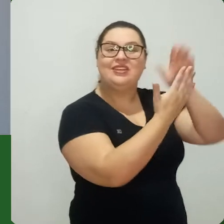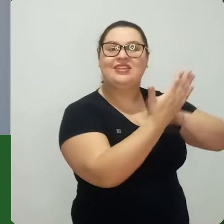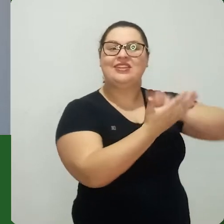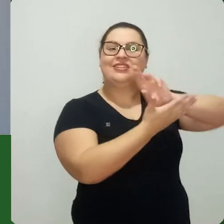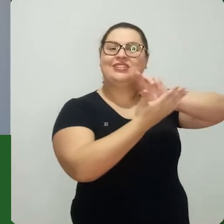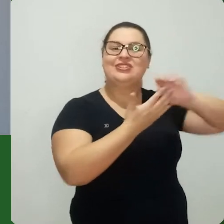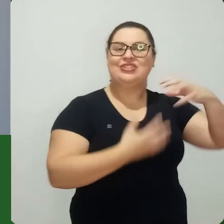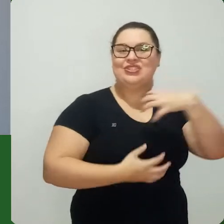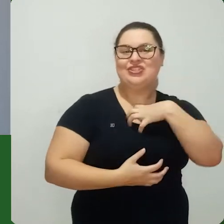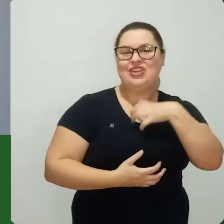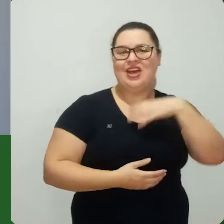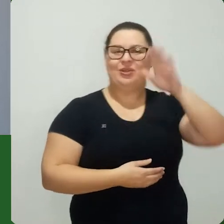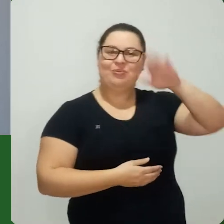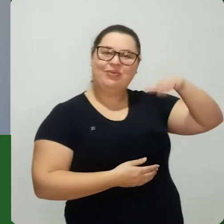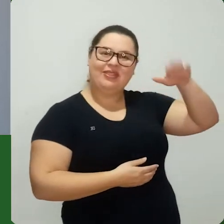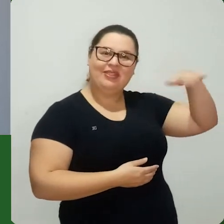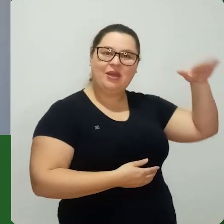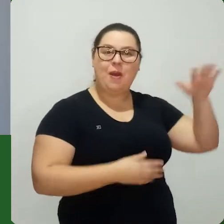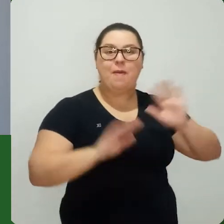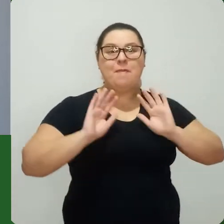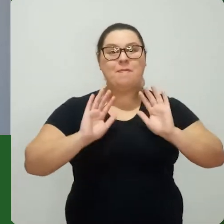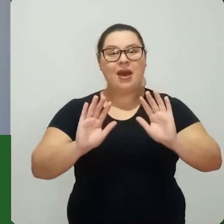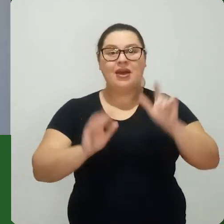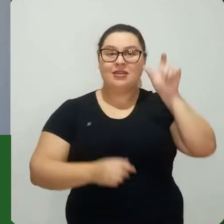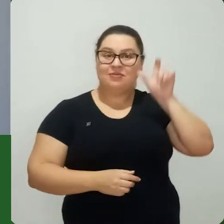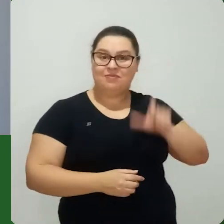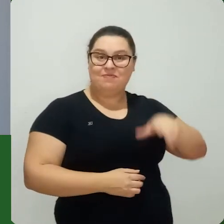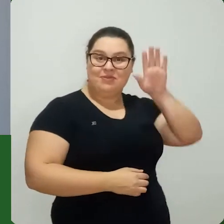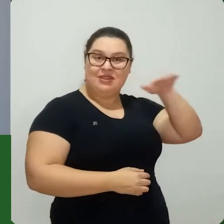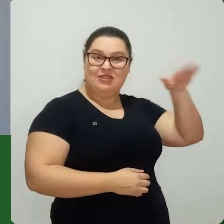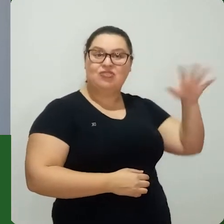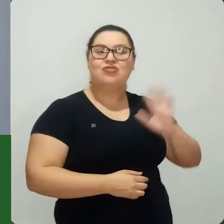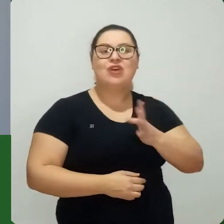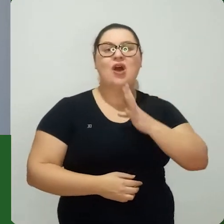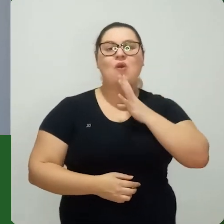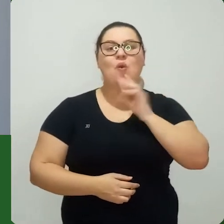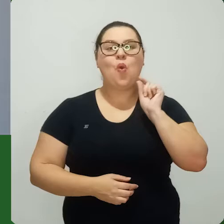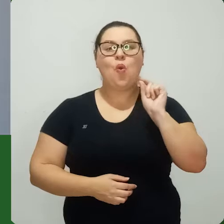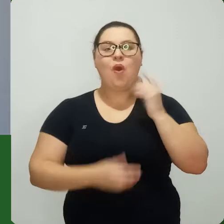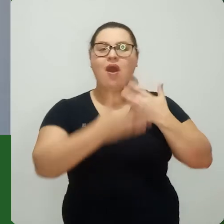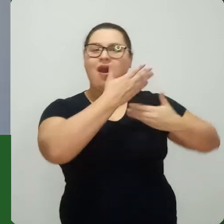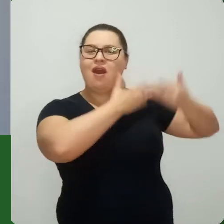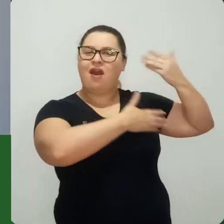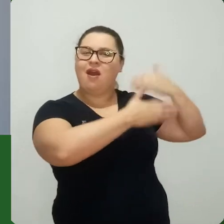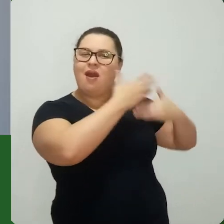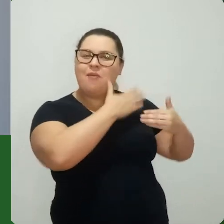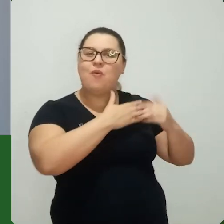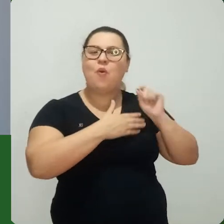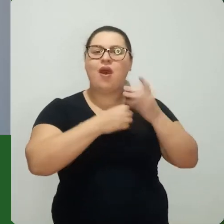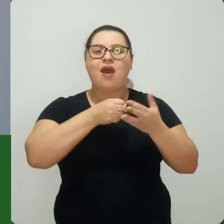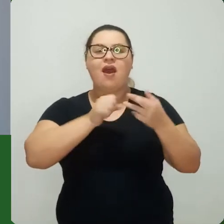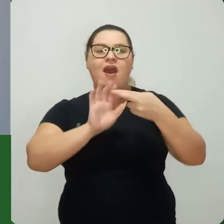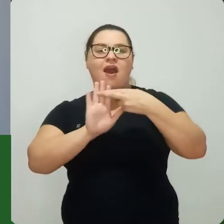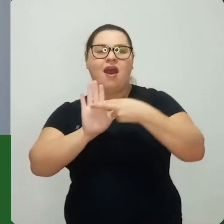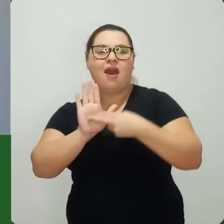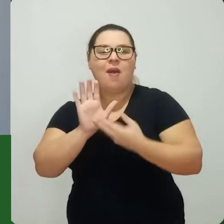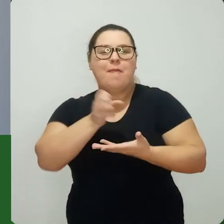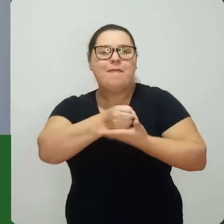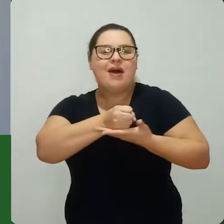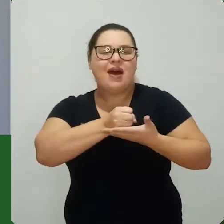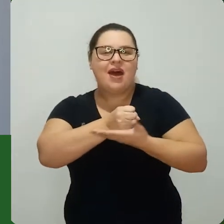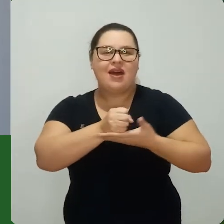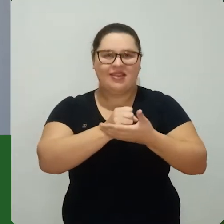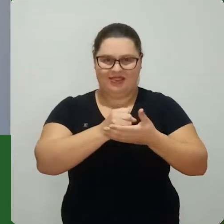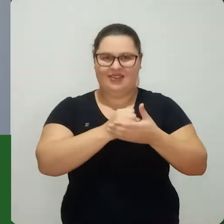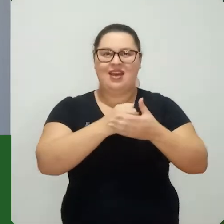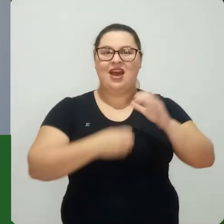câmara escura. Isso vem lá da ótica, mas não se assusta, tá? A gente não vai falar aqui de contas, não vamos falar de números. Eu sei que muitos dos que estão nessa área